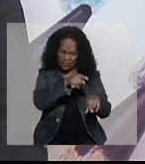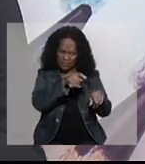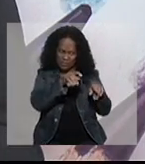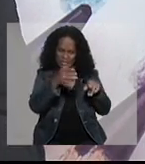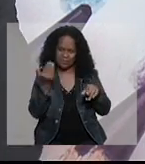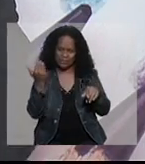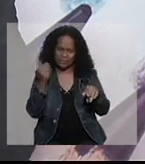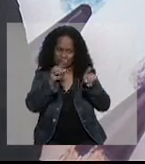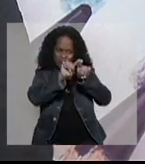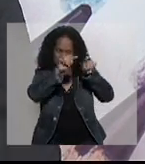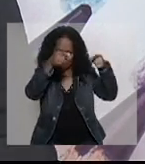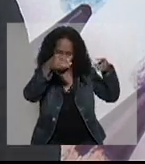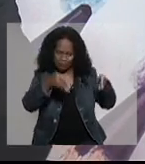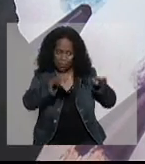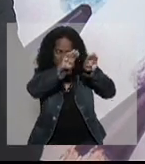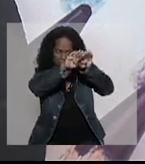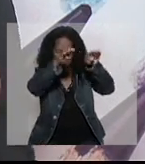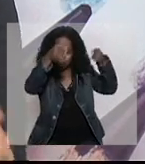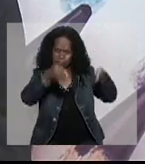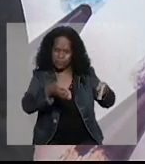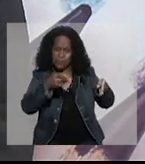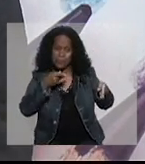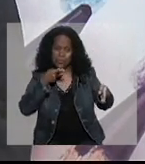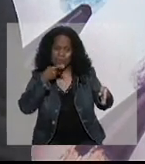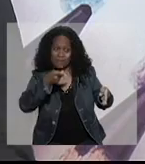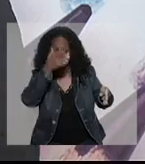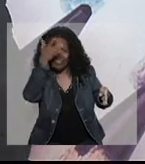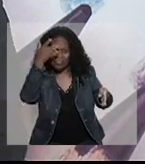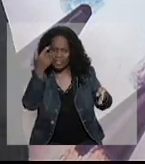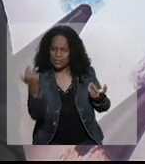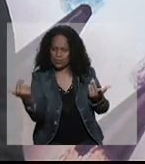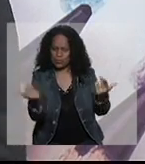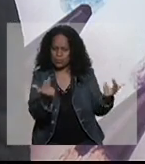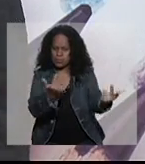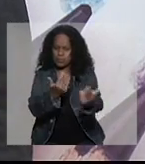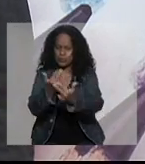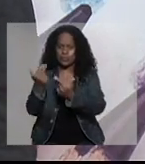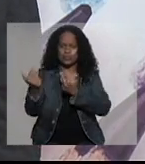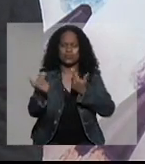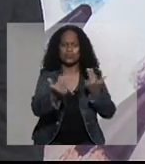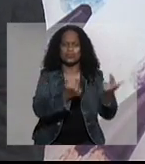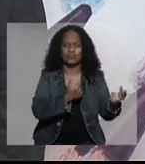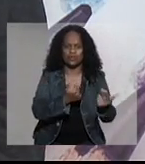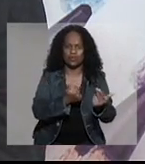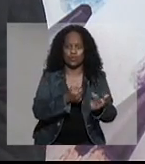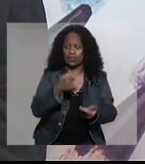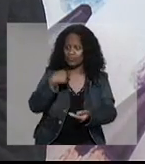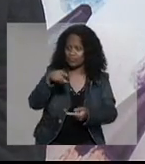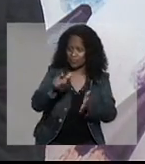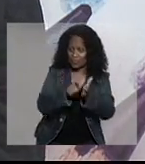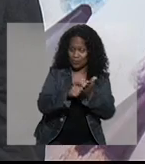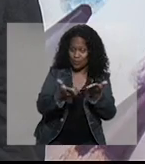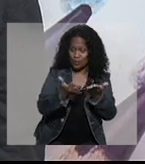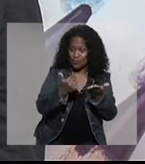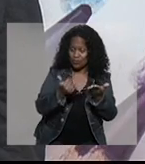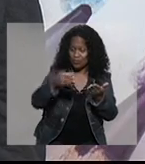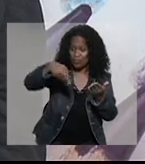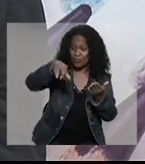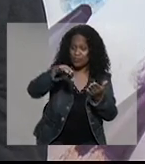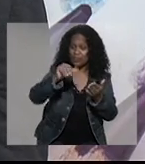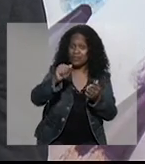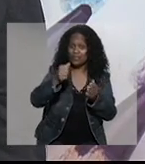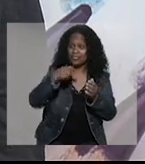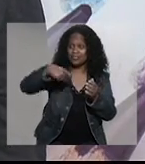de quadrado, né? Está no quadrado, de todo mundo pensar da mesma forma, de todo mundo fazer a mesma coisa, e de repente você vem com Maria vai com as